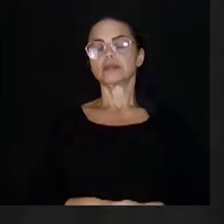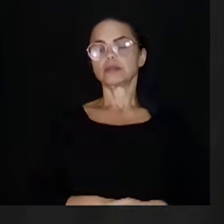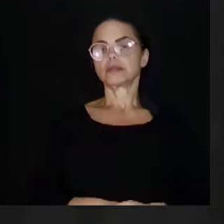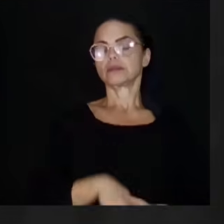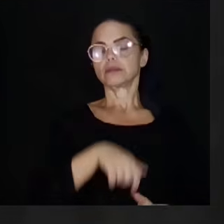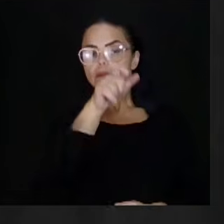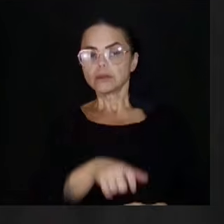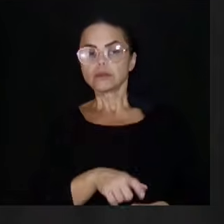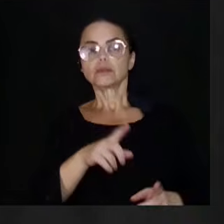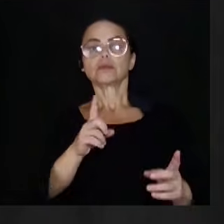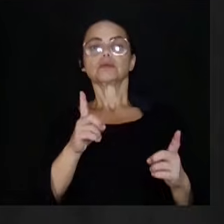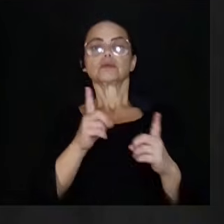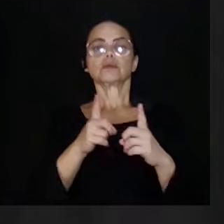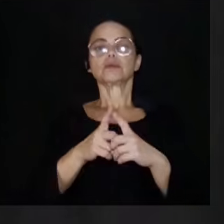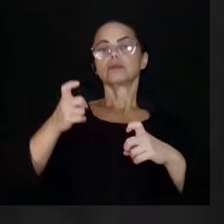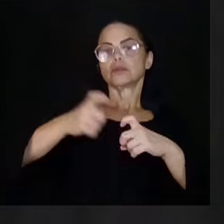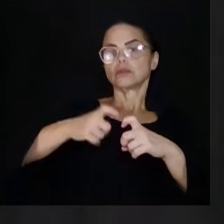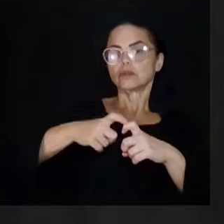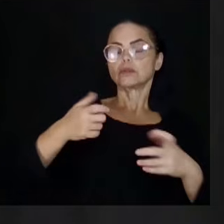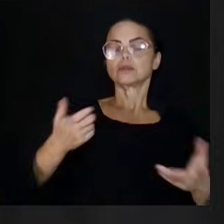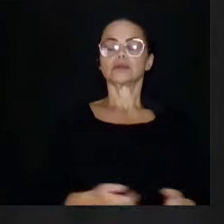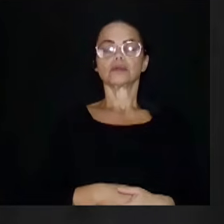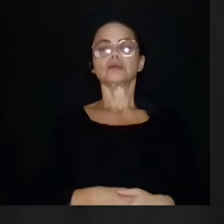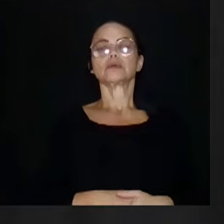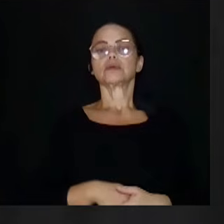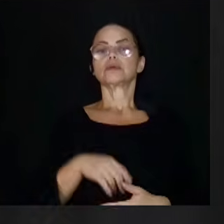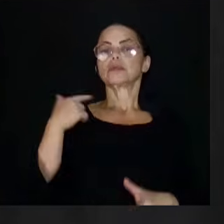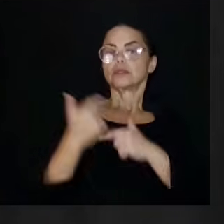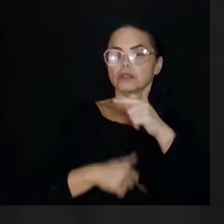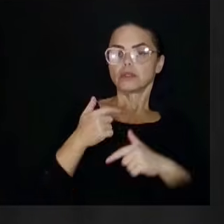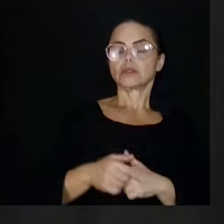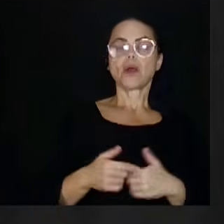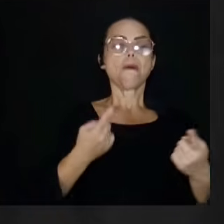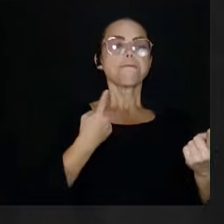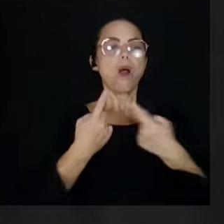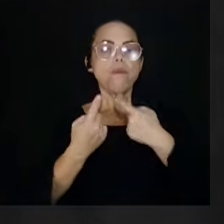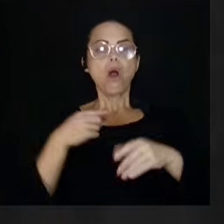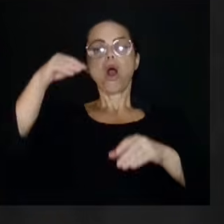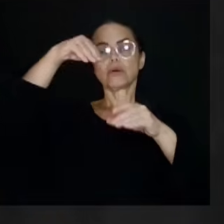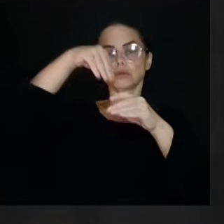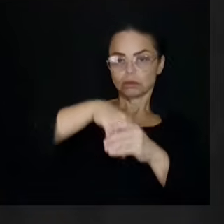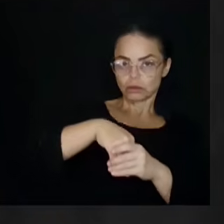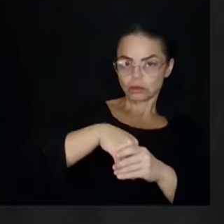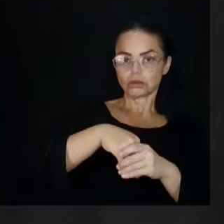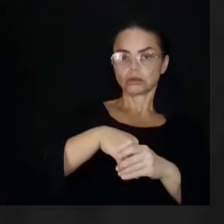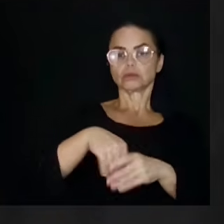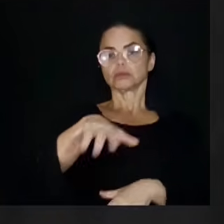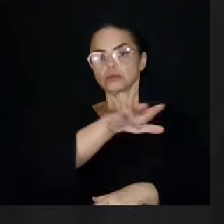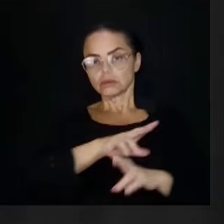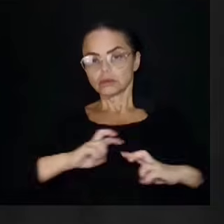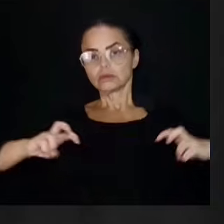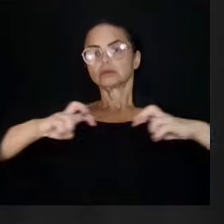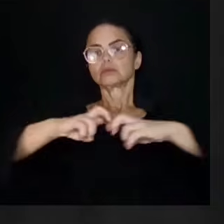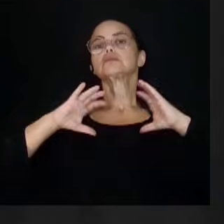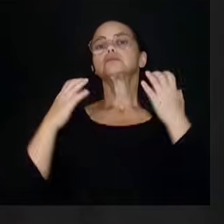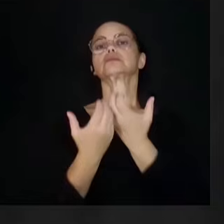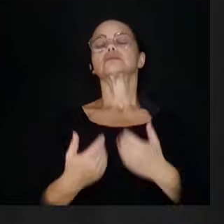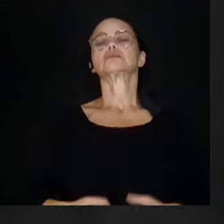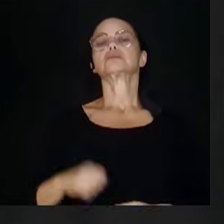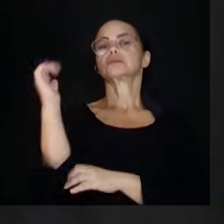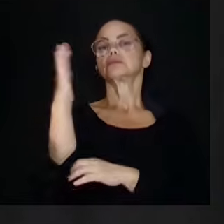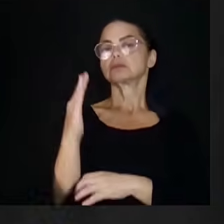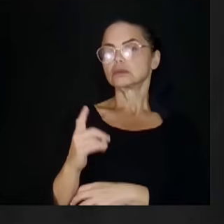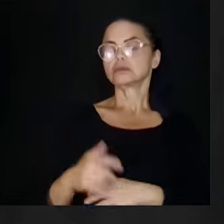consulta, tudo isso são demandas que são discutidas dentro da Conferência Nacional, né?